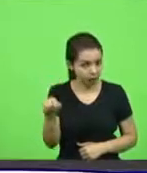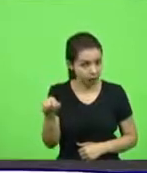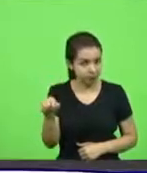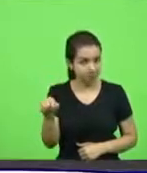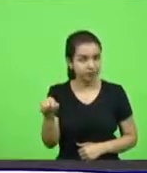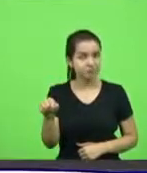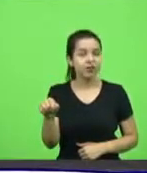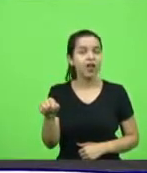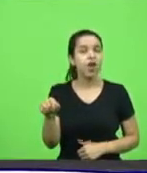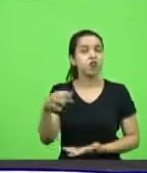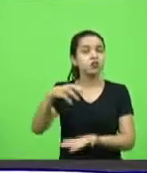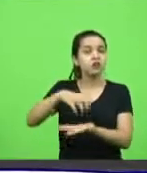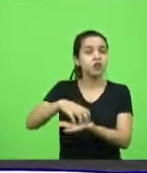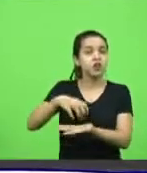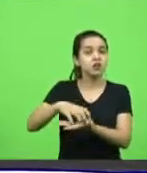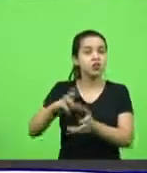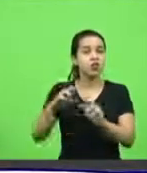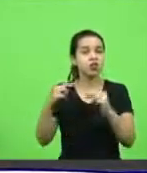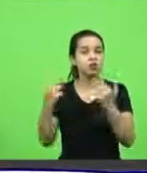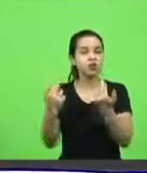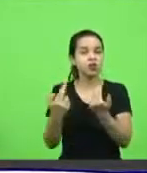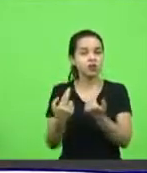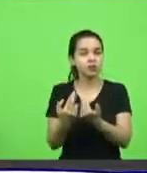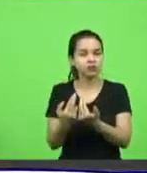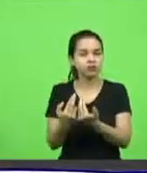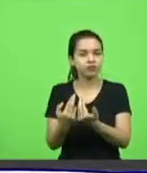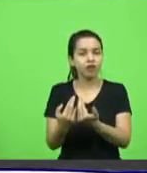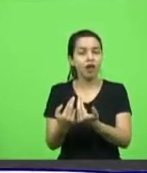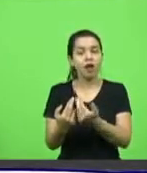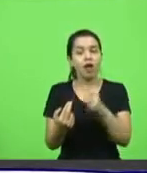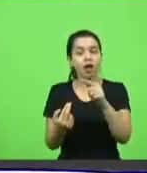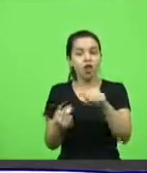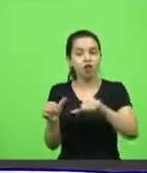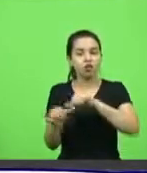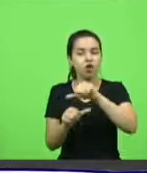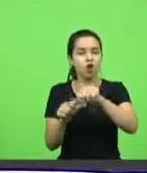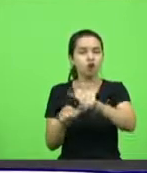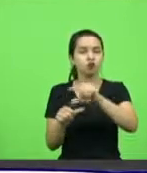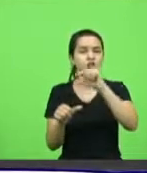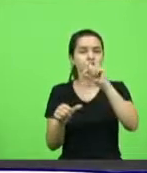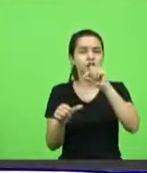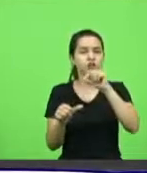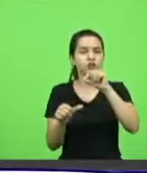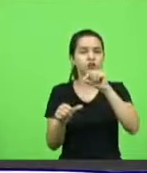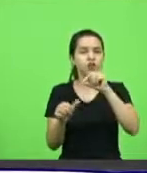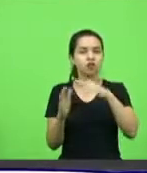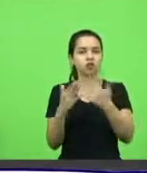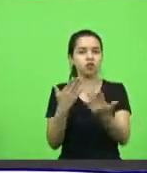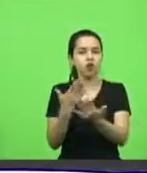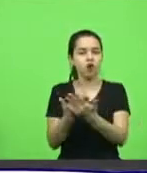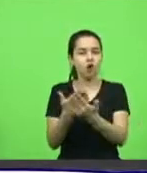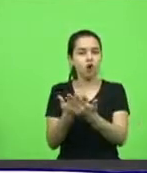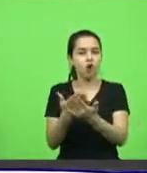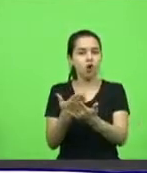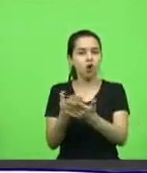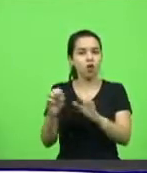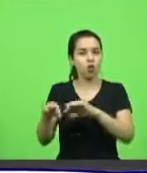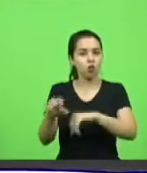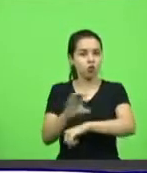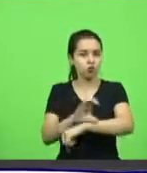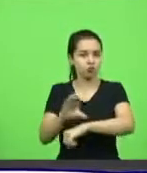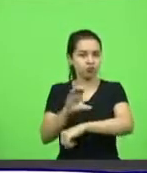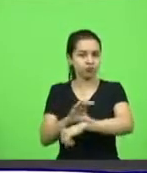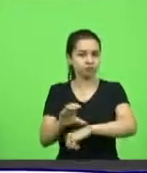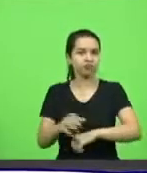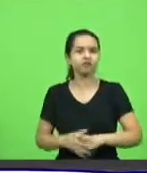foi escolhido para fazer uma escola de ensino profissionalizante senhor tá sentado senhor presidente Berlanda